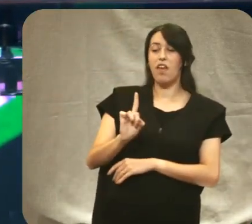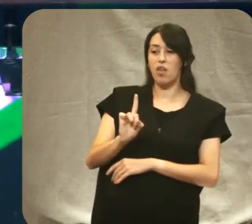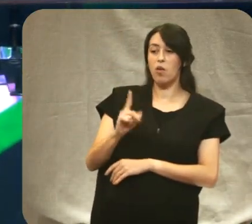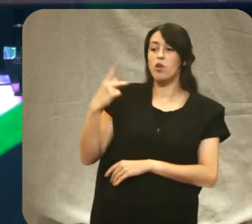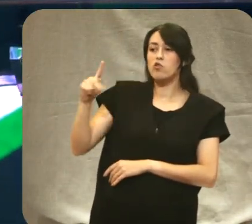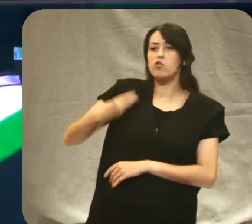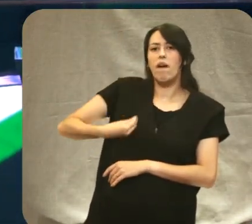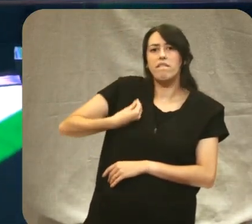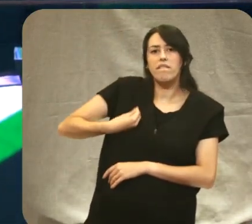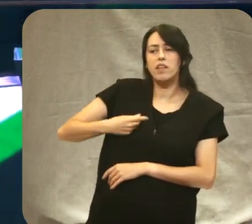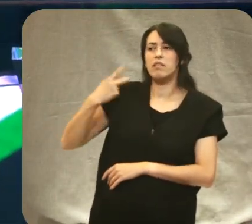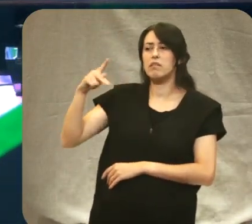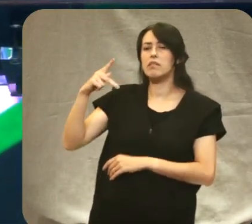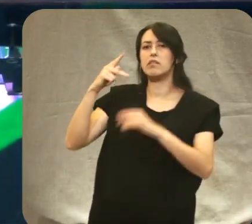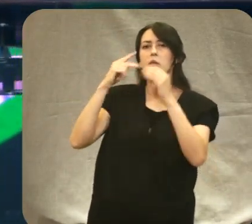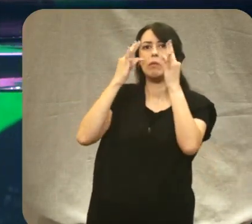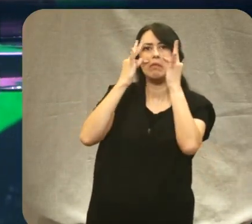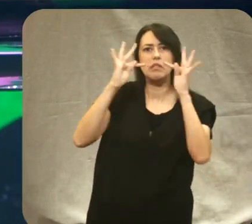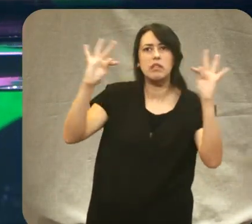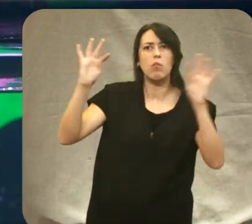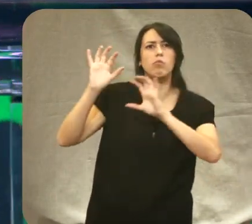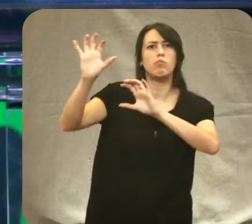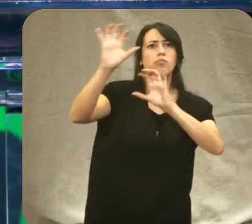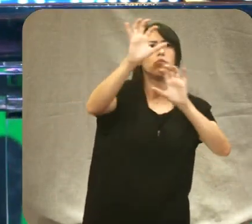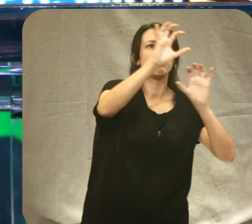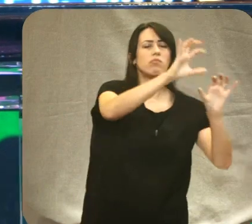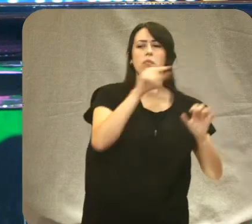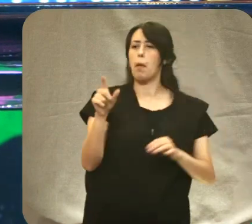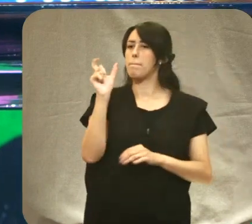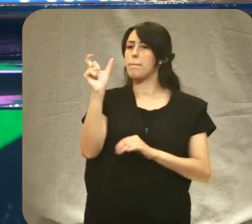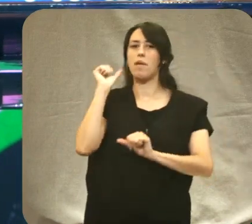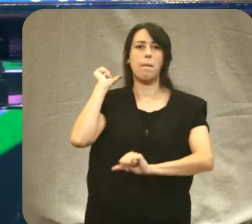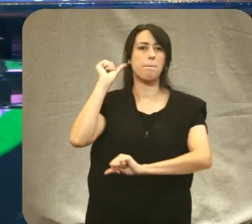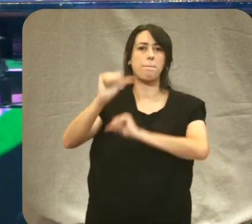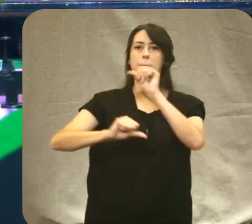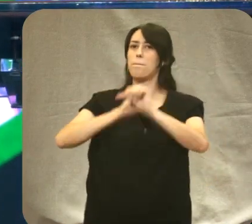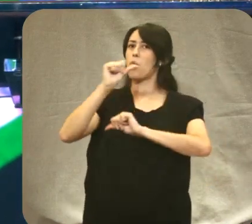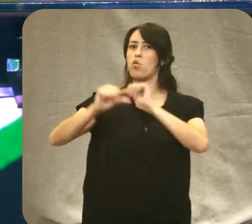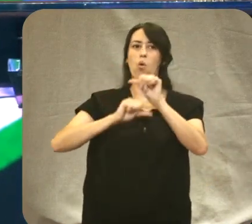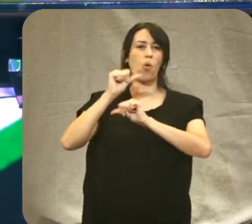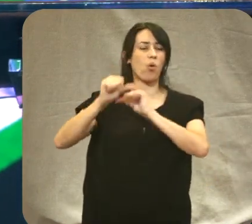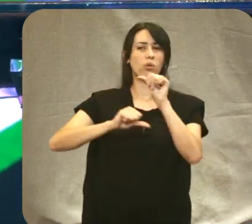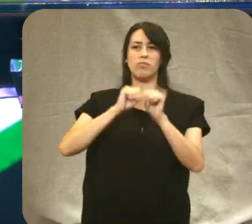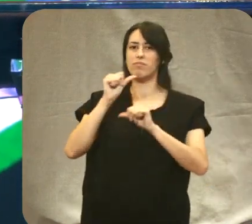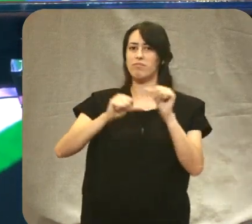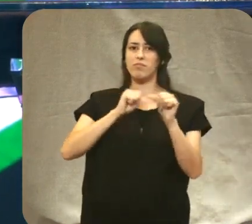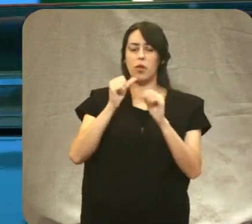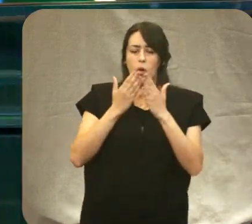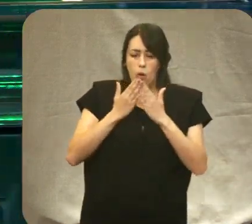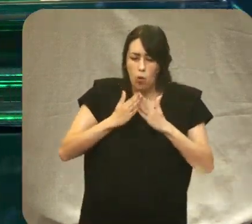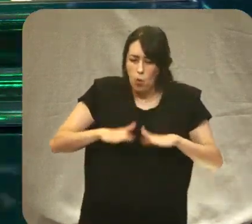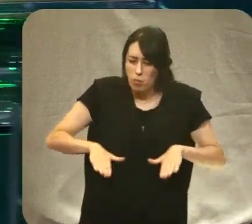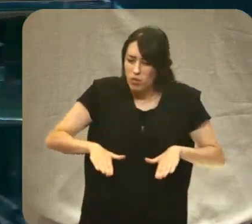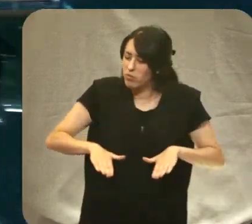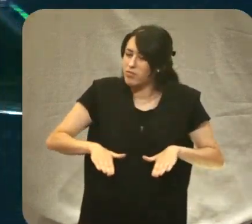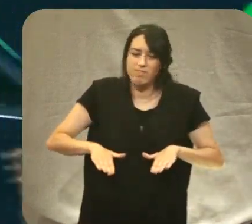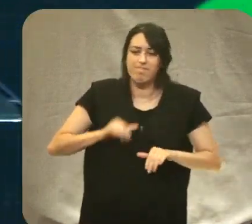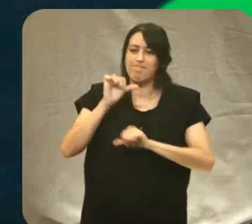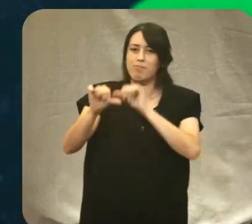vida mudou o sentido de uma palavra. Humildade, depois de Cristo, e por causa